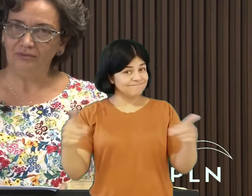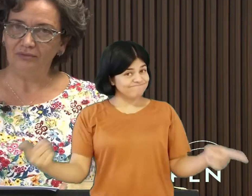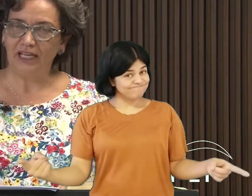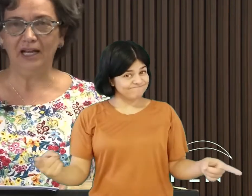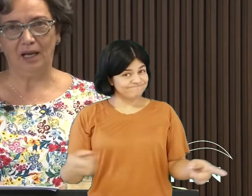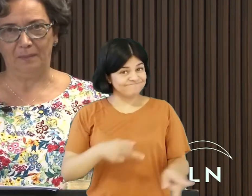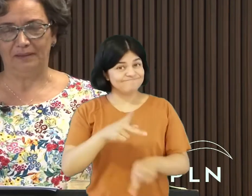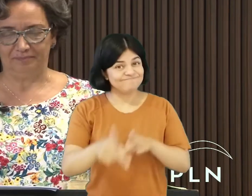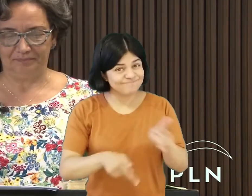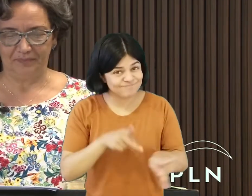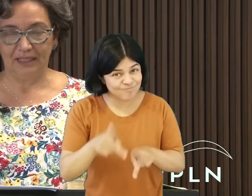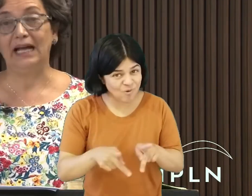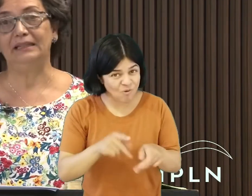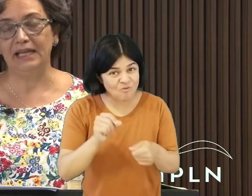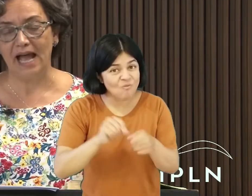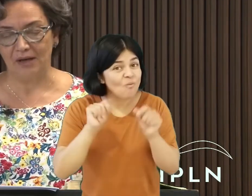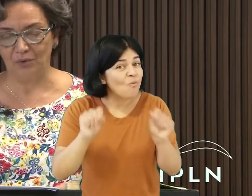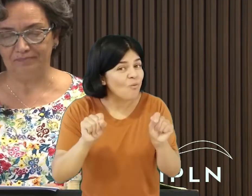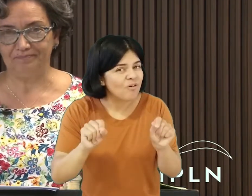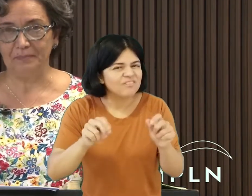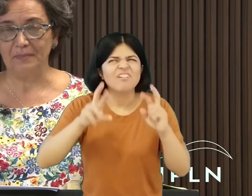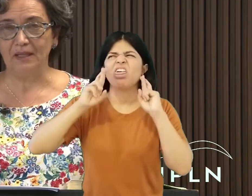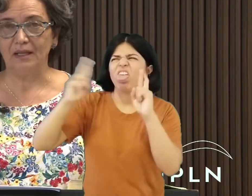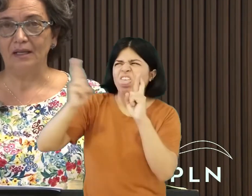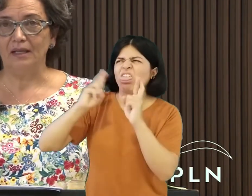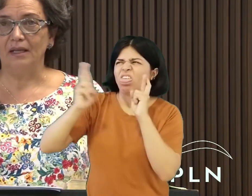povo reclama: cadê a água?